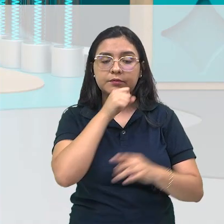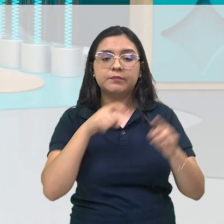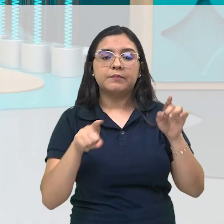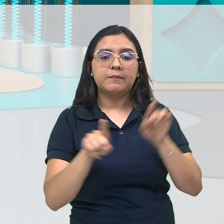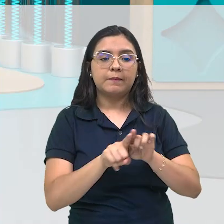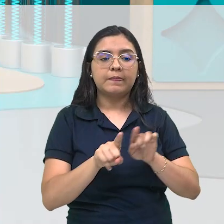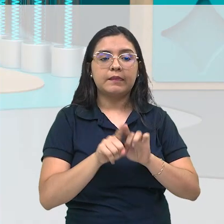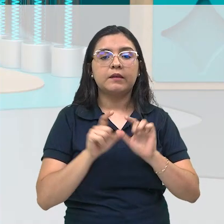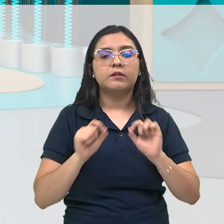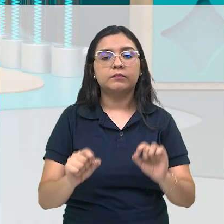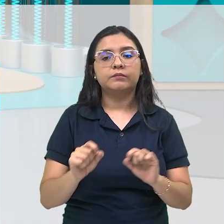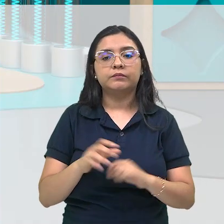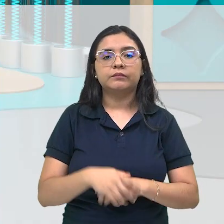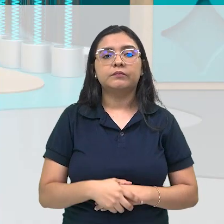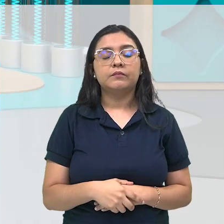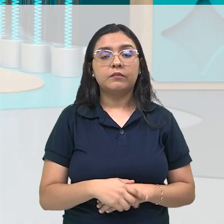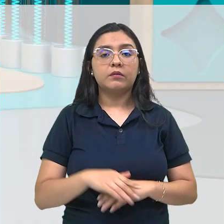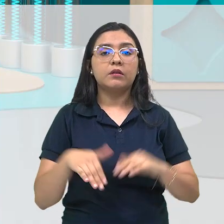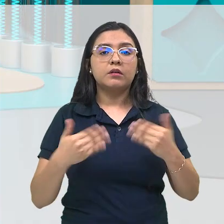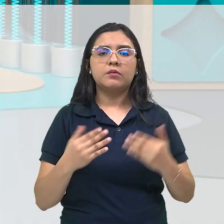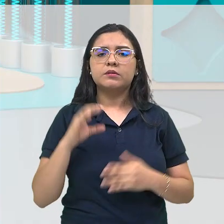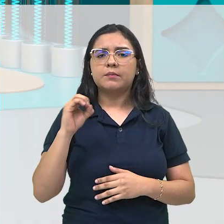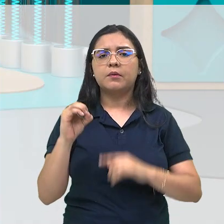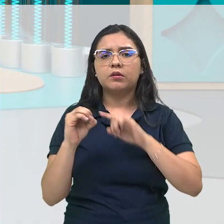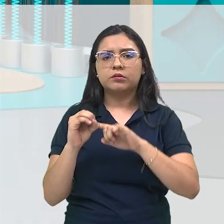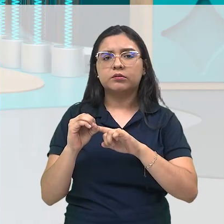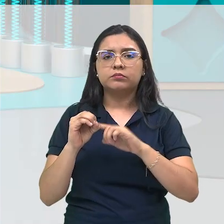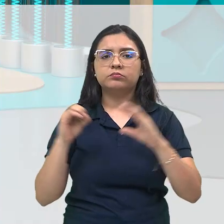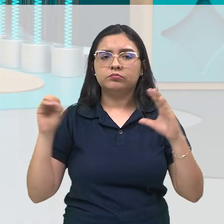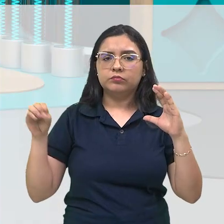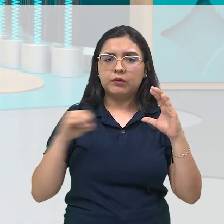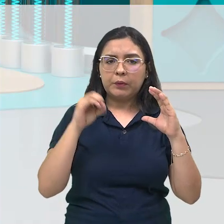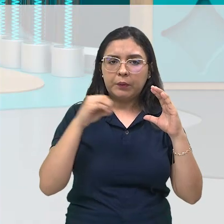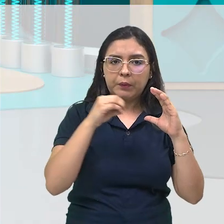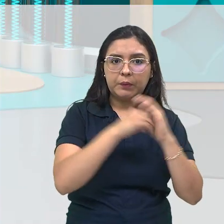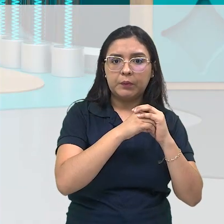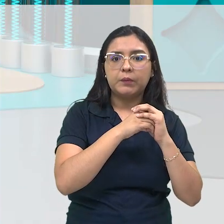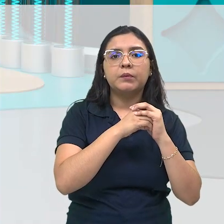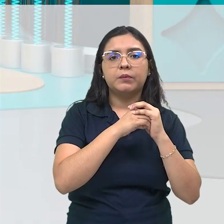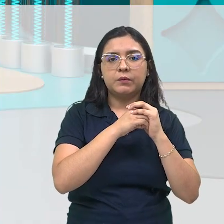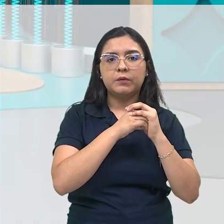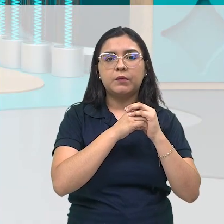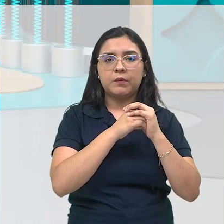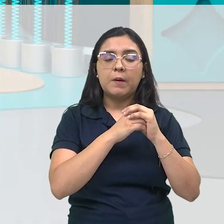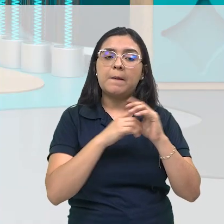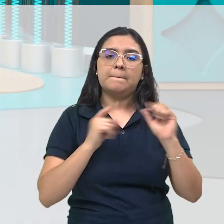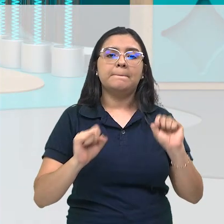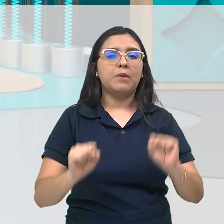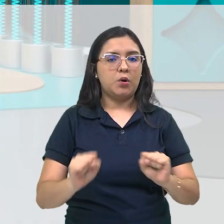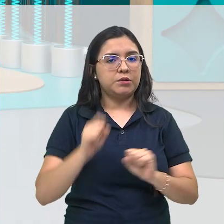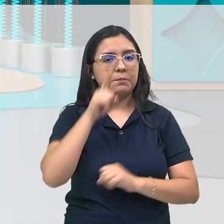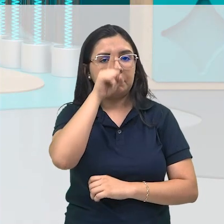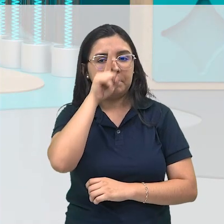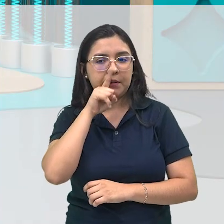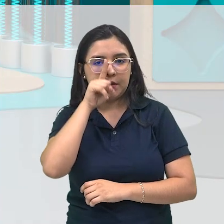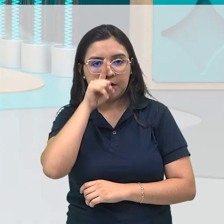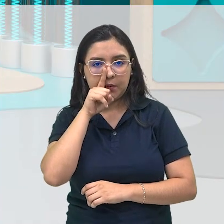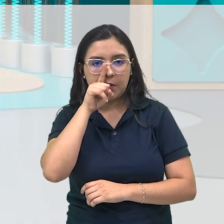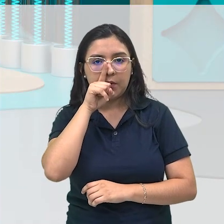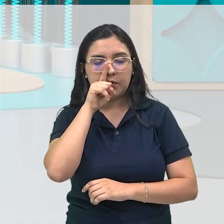também faz com que essa bola, durante a trajetória dela, ela se torne muito perigosa. Então, por isso